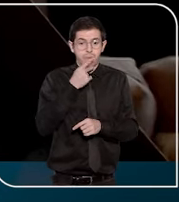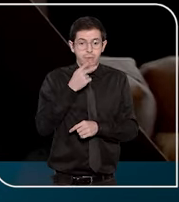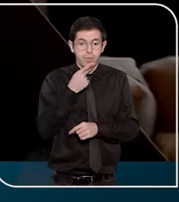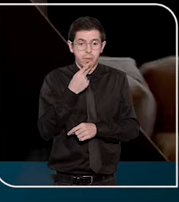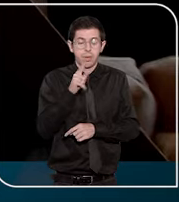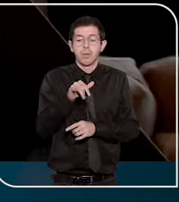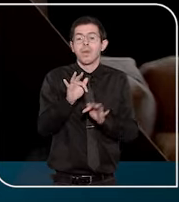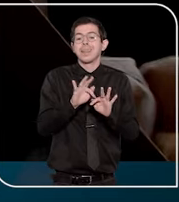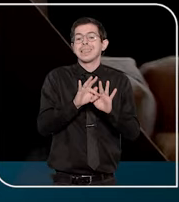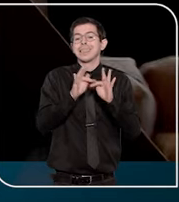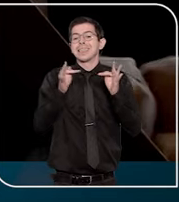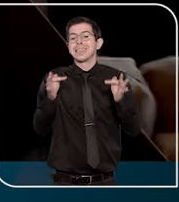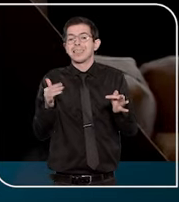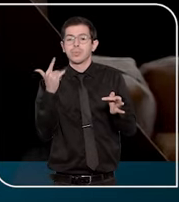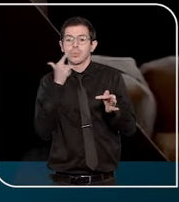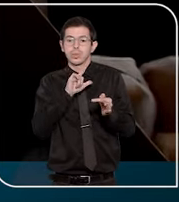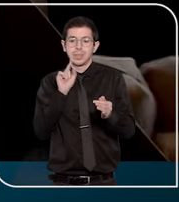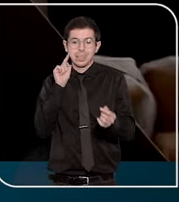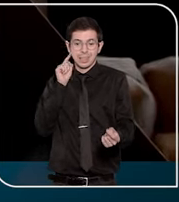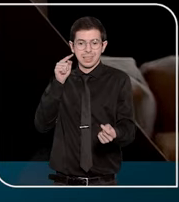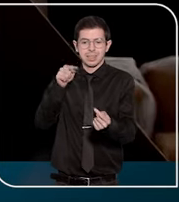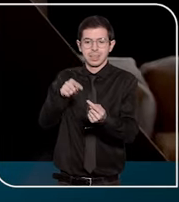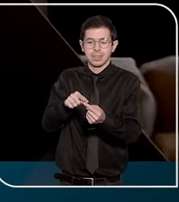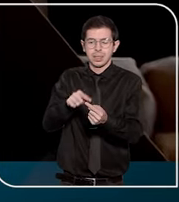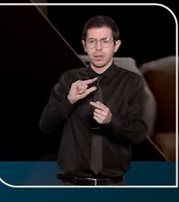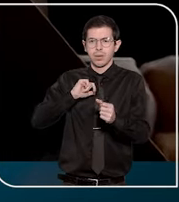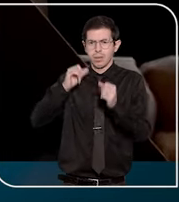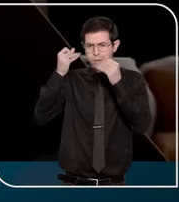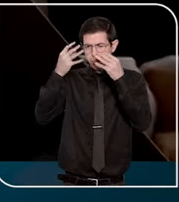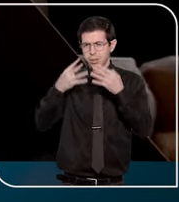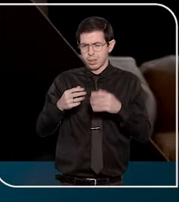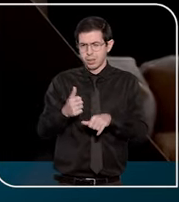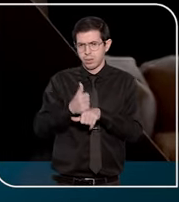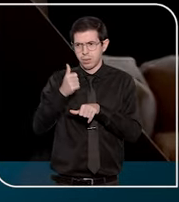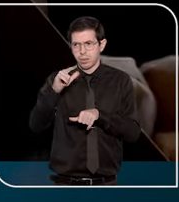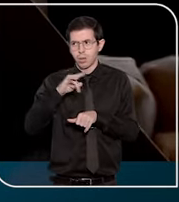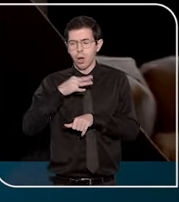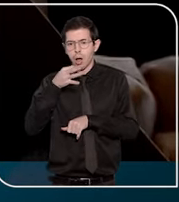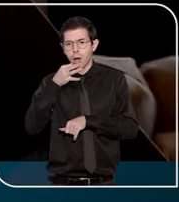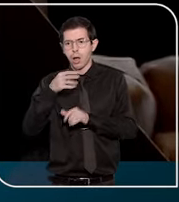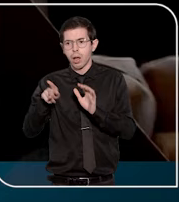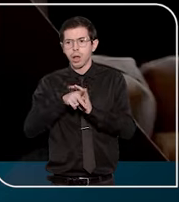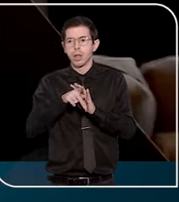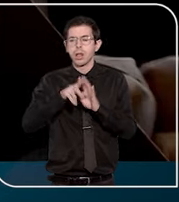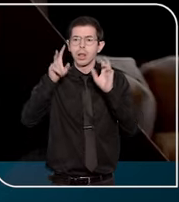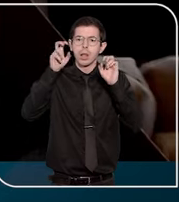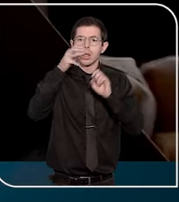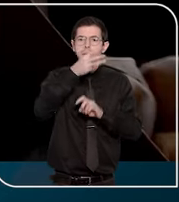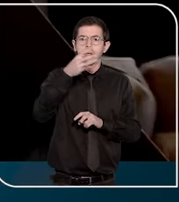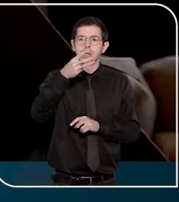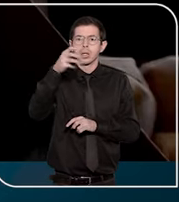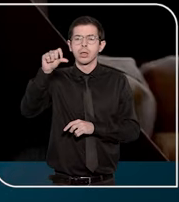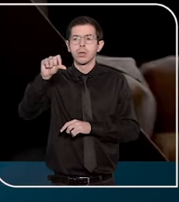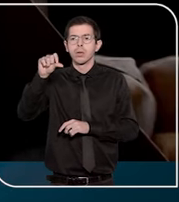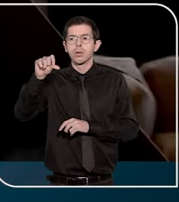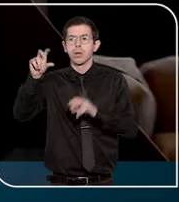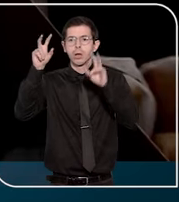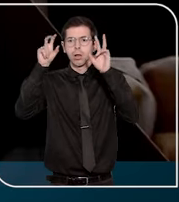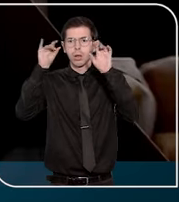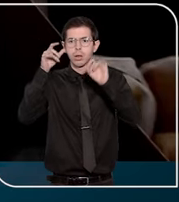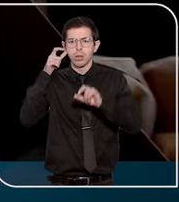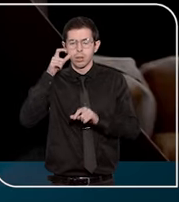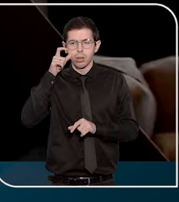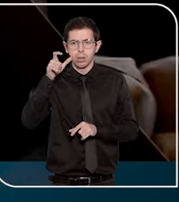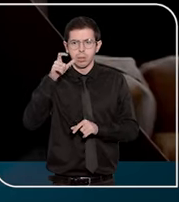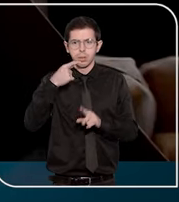simples assim de ser alcançada. Eu vou tentar explicar um pouco melhor isso. Eu só queria fazer um comentário também lá no tema 339, que é um tema muito interessante, porque as partes